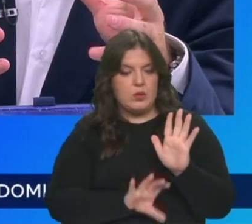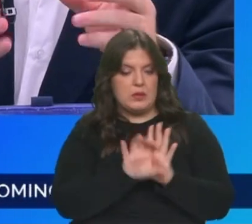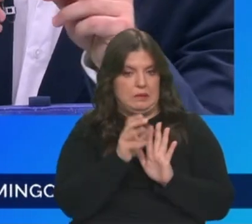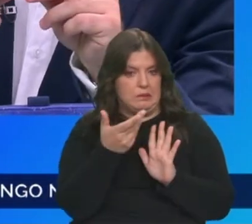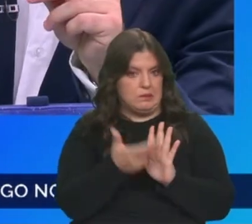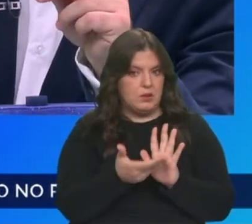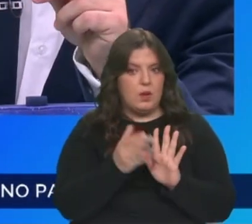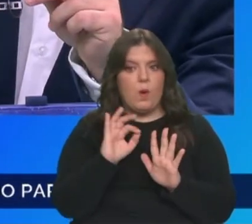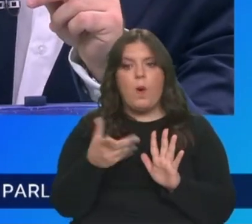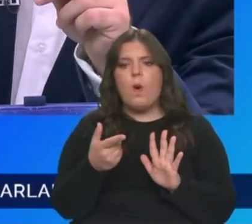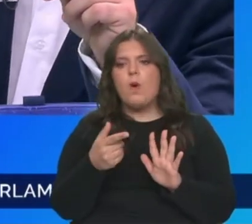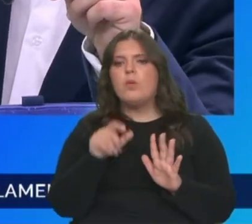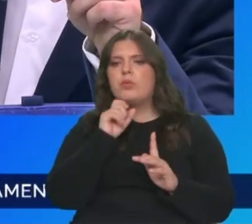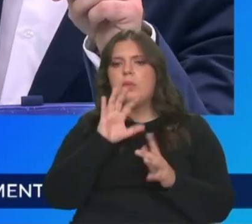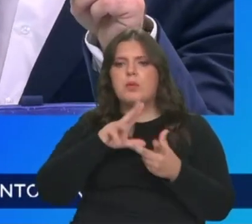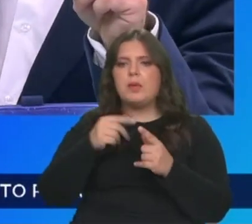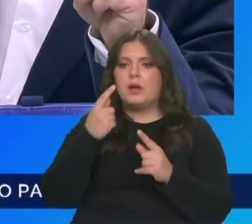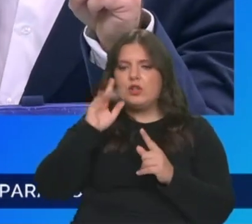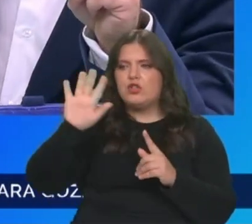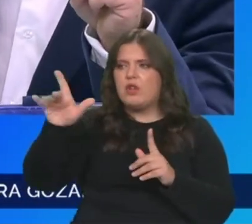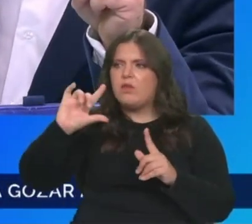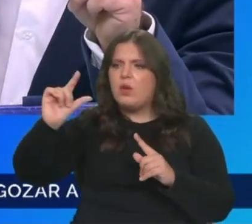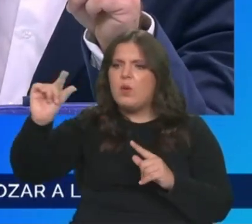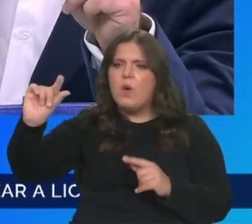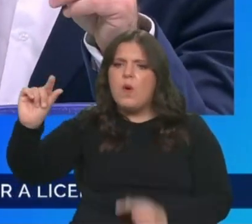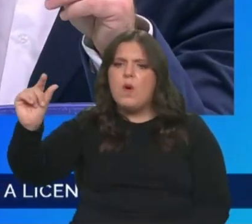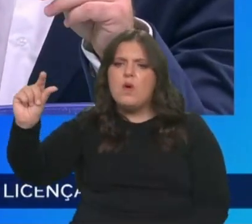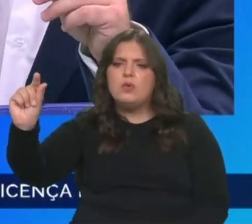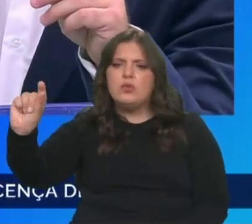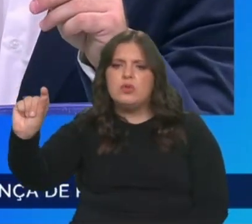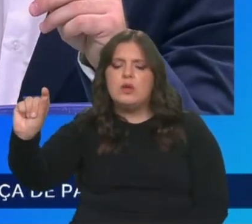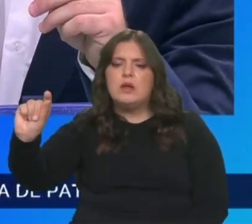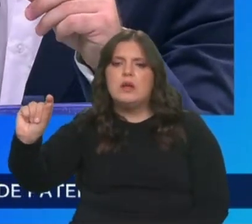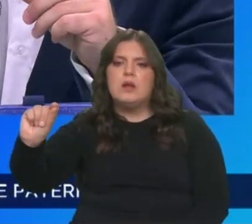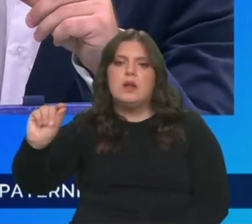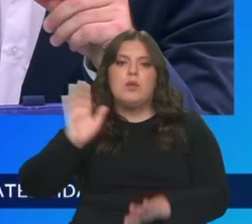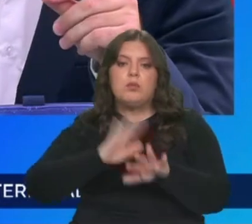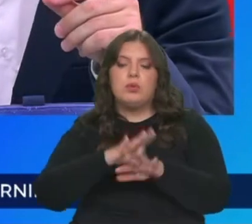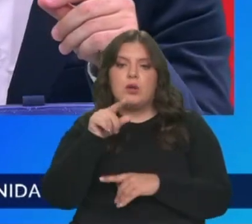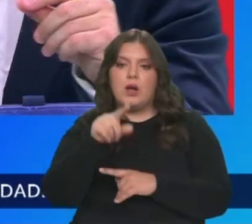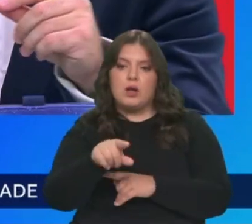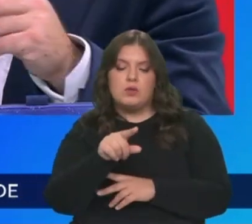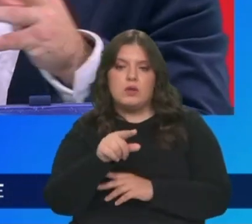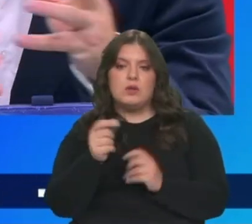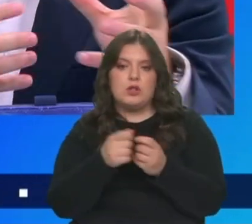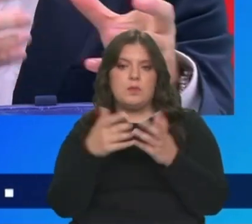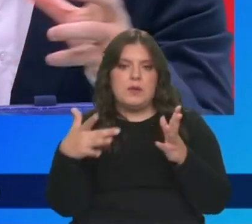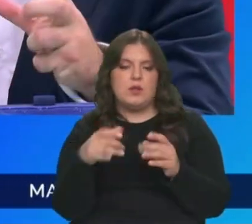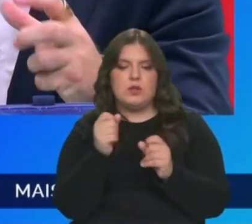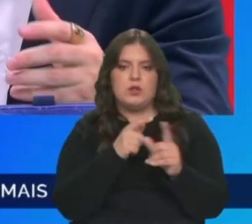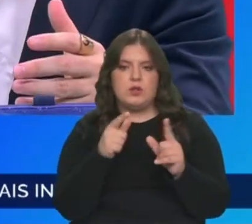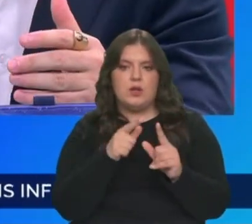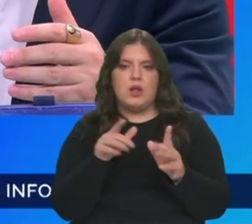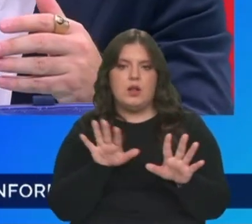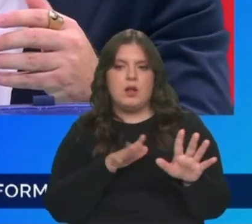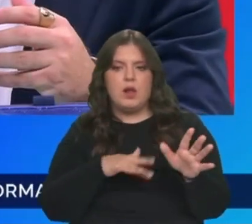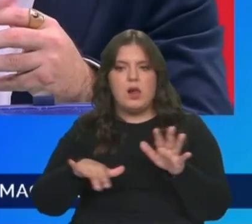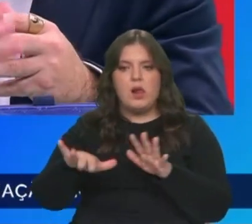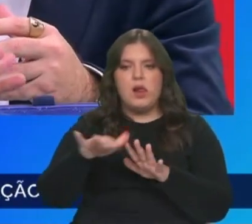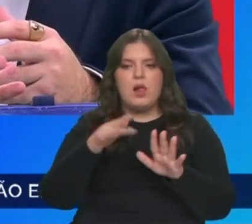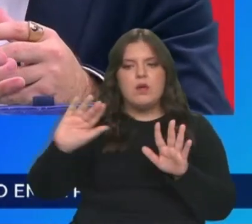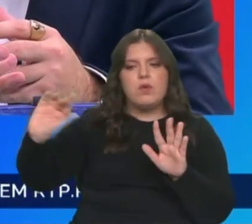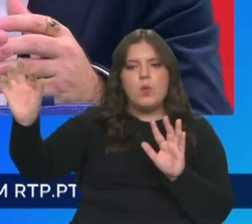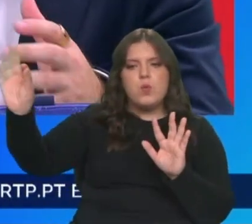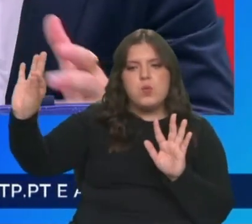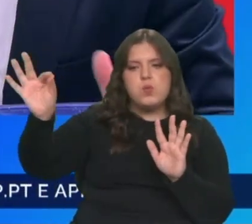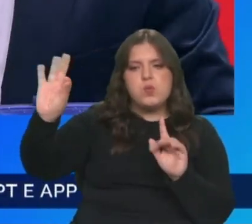Ou algo que é interessante. Ou será que foi um planeta que estava muito longe e que, devido a esta expansão da estrela e as marés gravitacionais, se foi